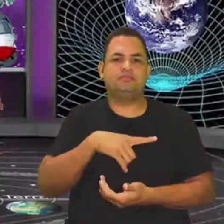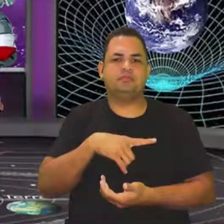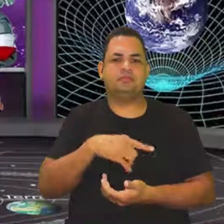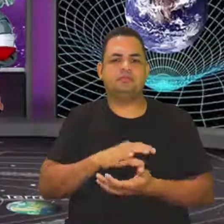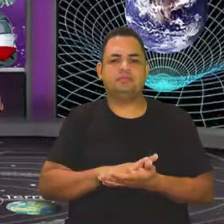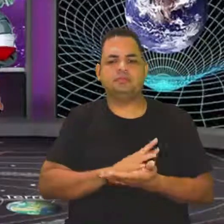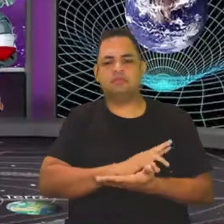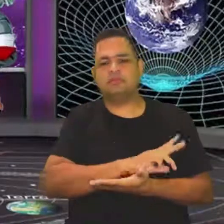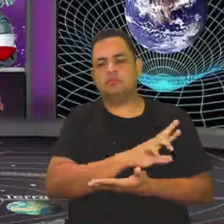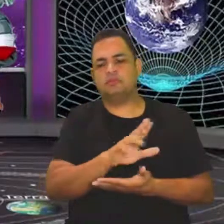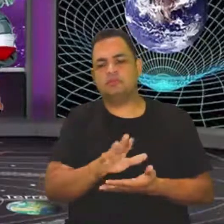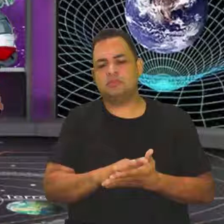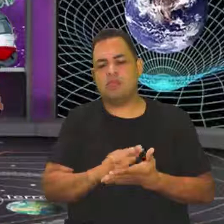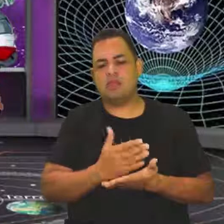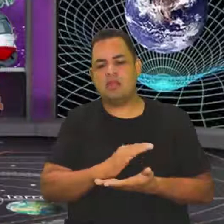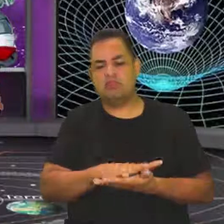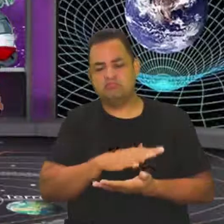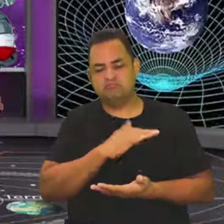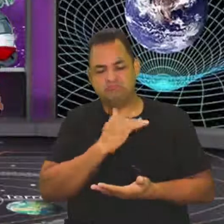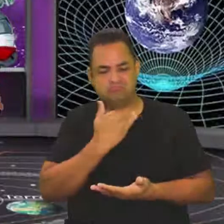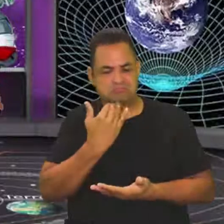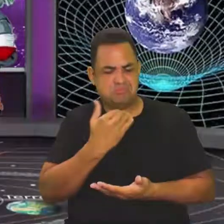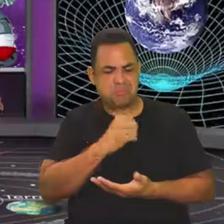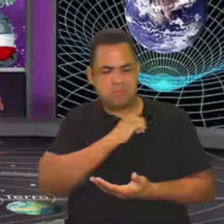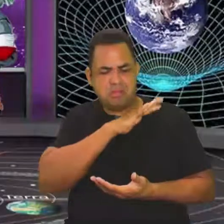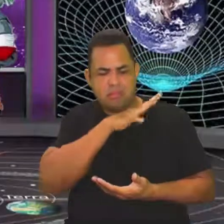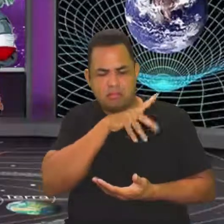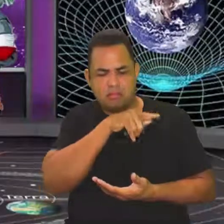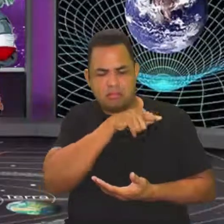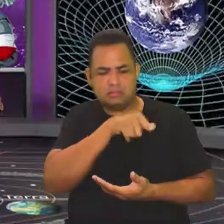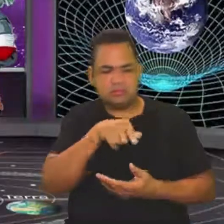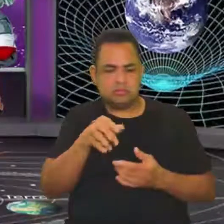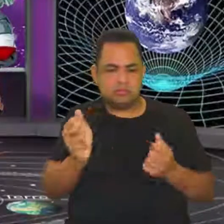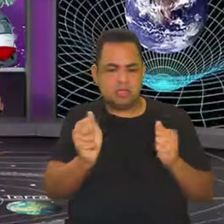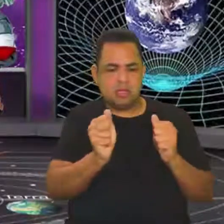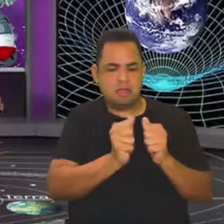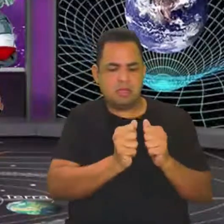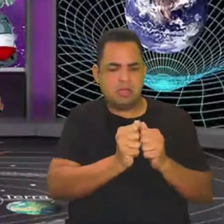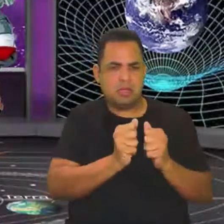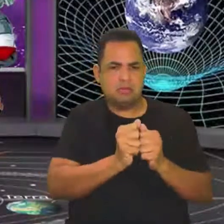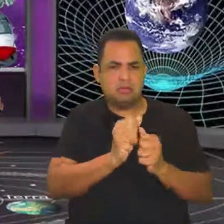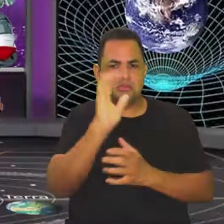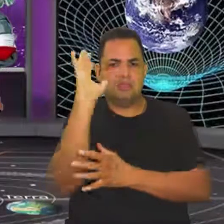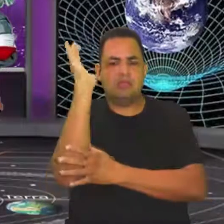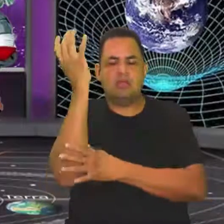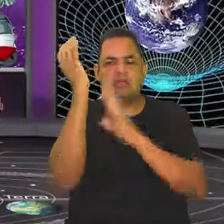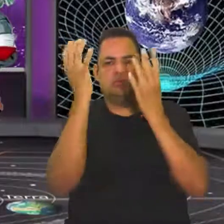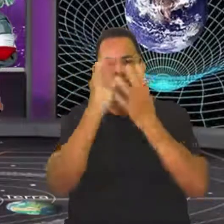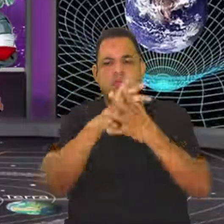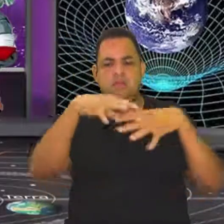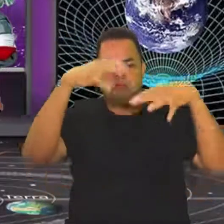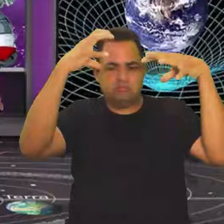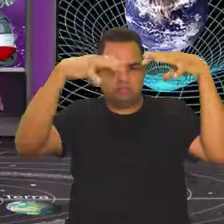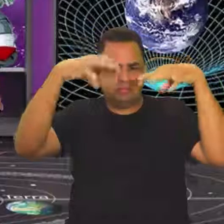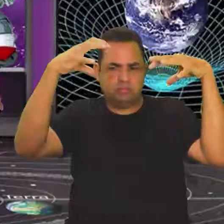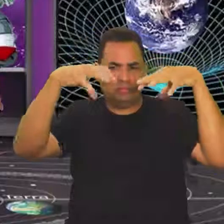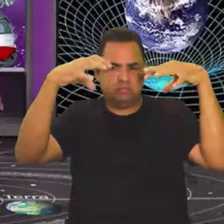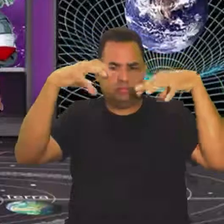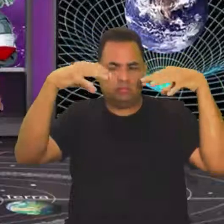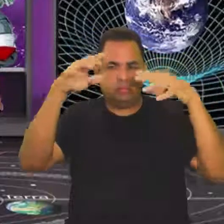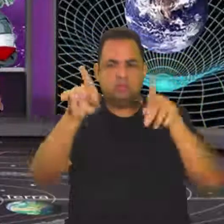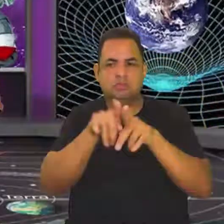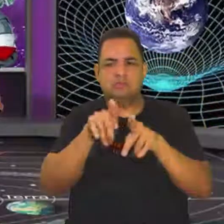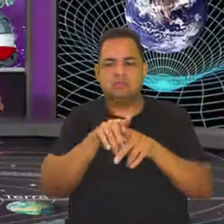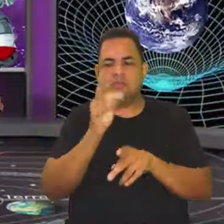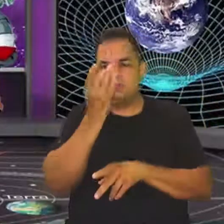porque caiu um raio e por acaso aqueles animais estavam perto de alguma árvore. E outra, chovendo, né, que facilita